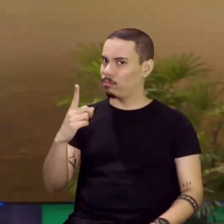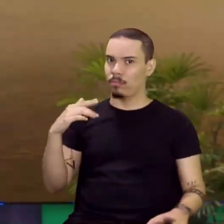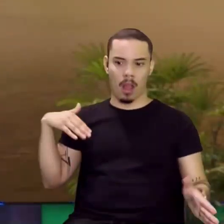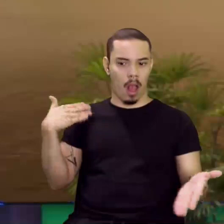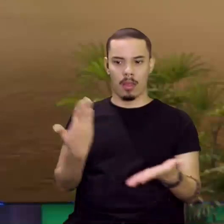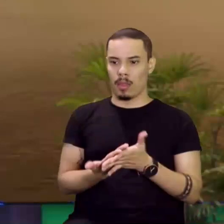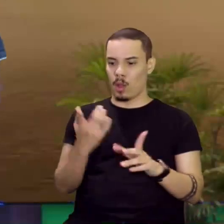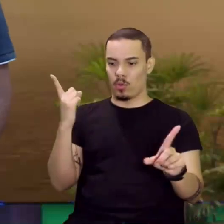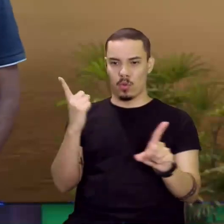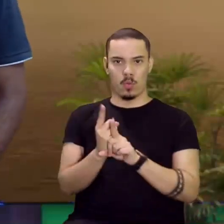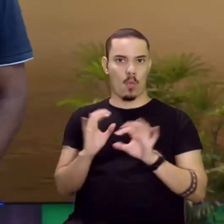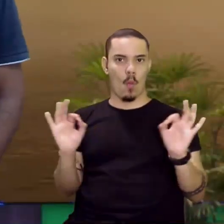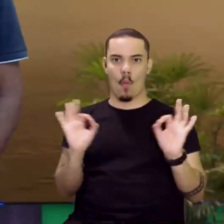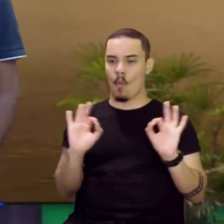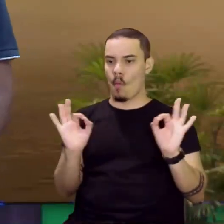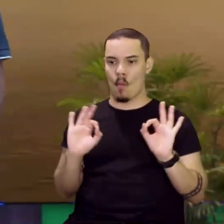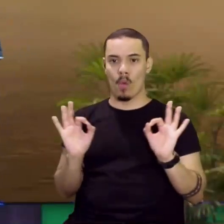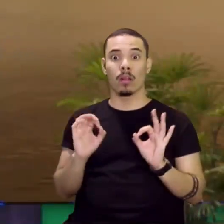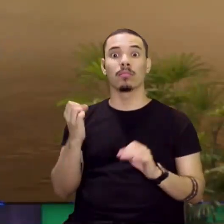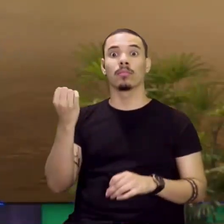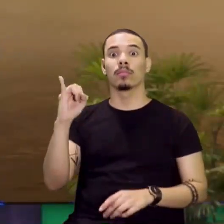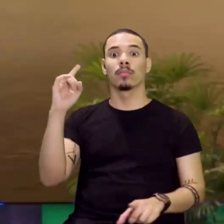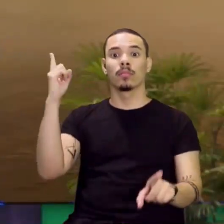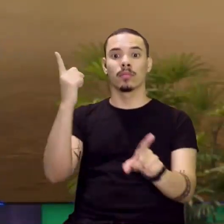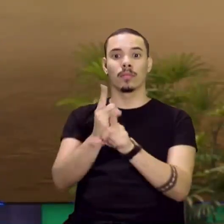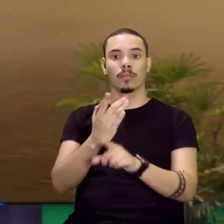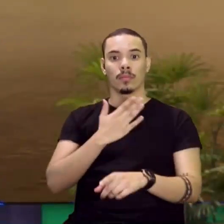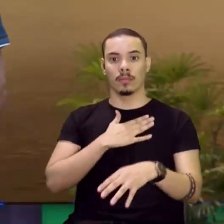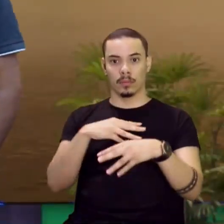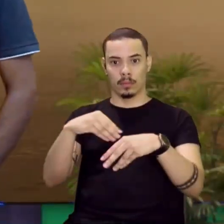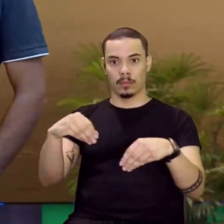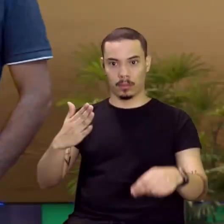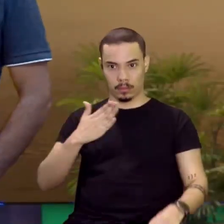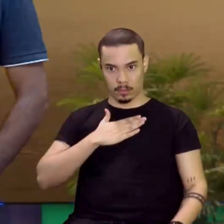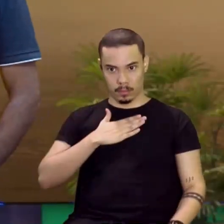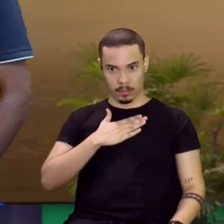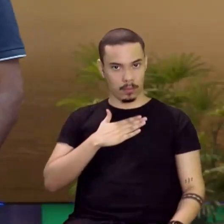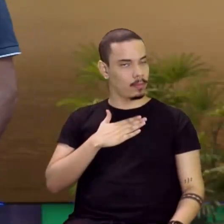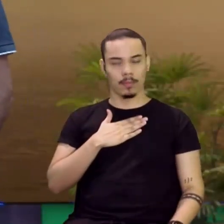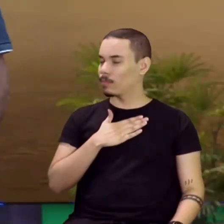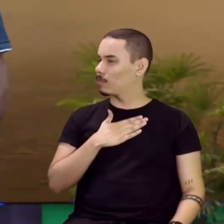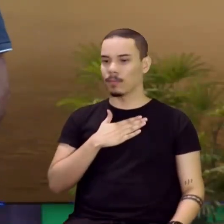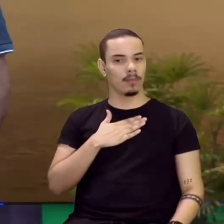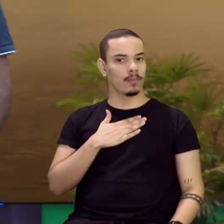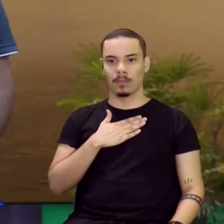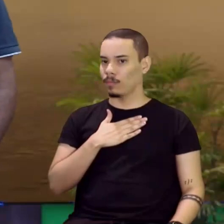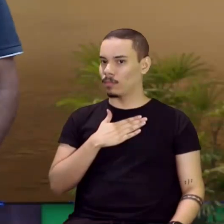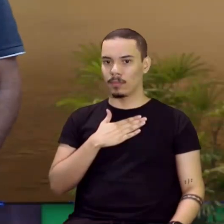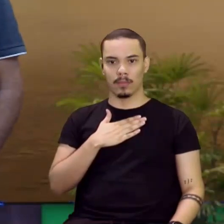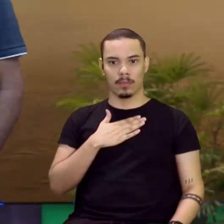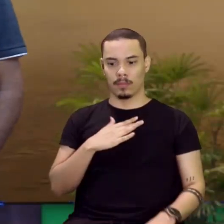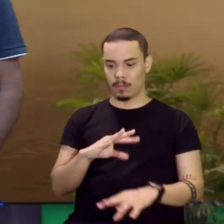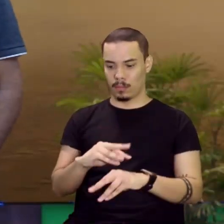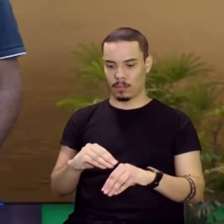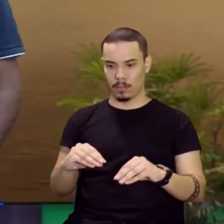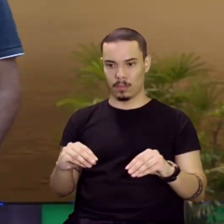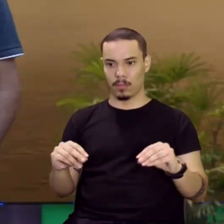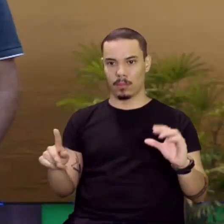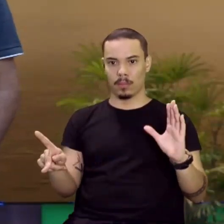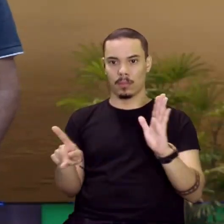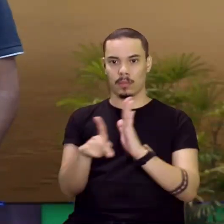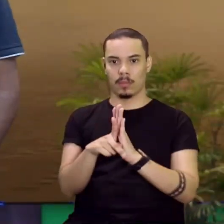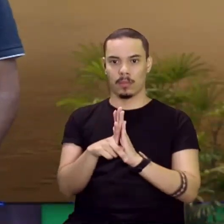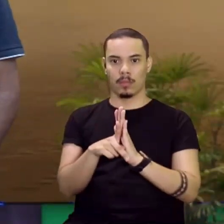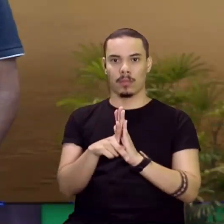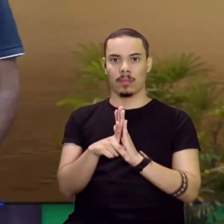não. E se eu encontrar petróleo na minha terra é meu, eu vou ficar rico também, não é seu, não. O subsolo pertence